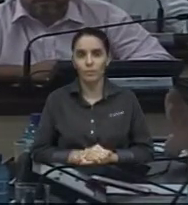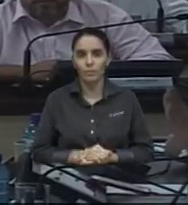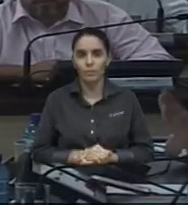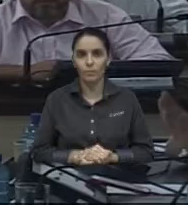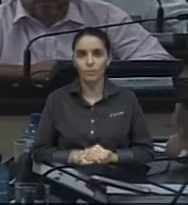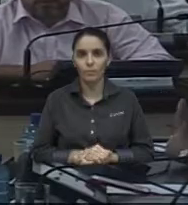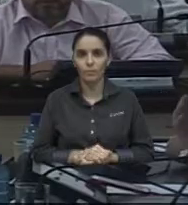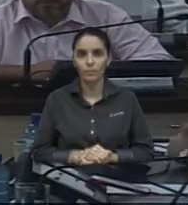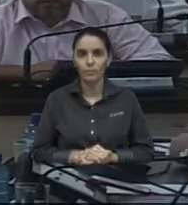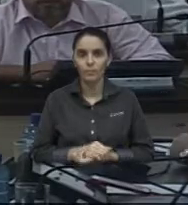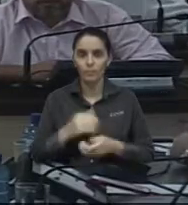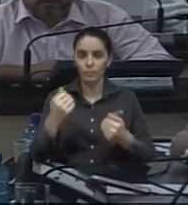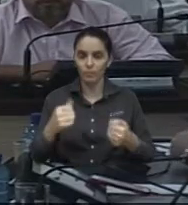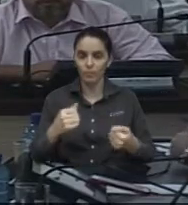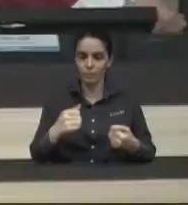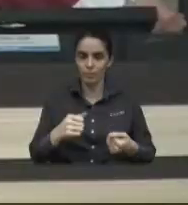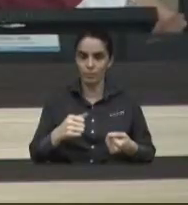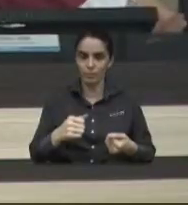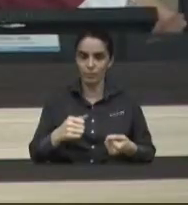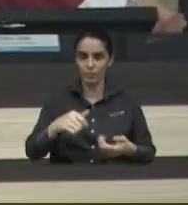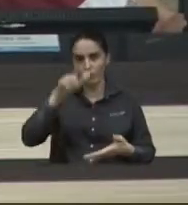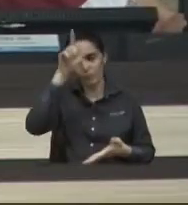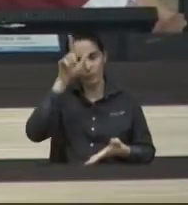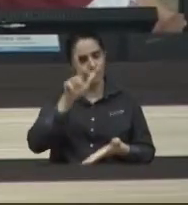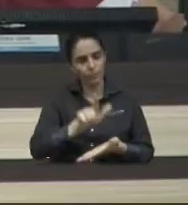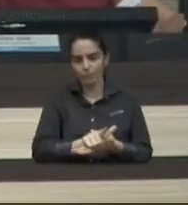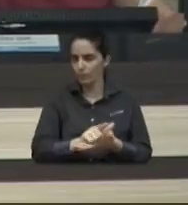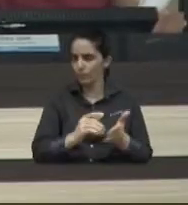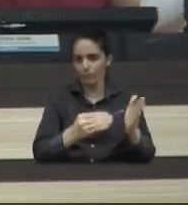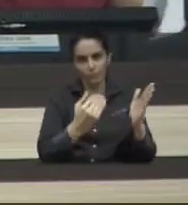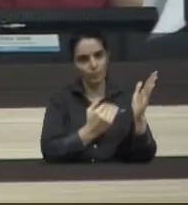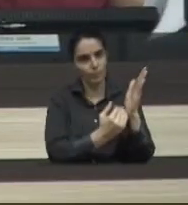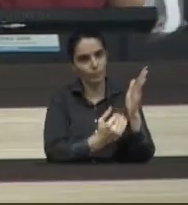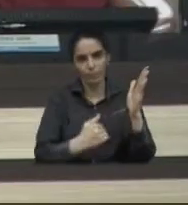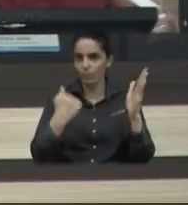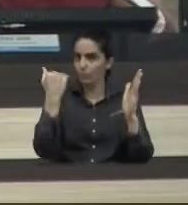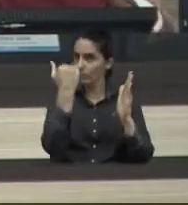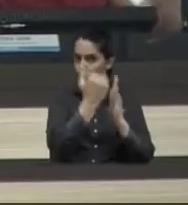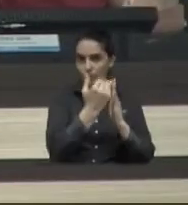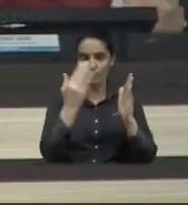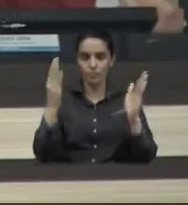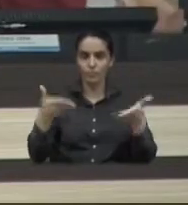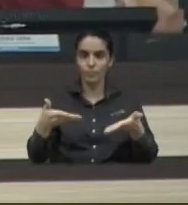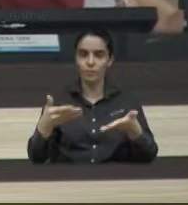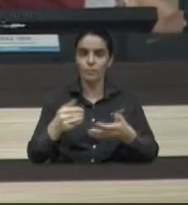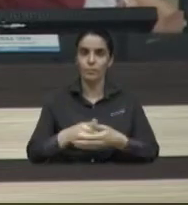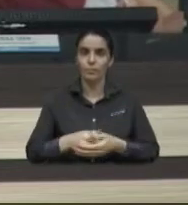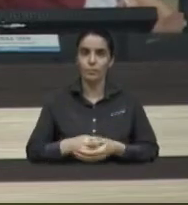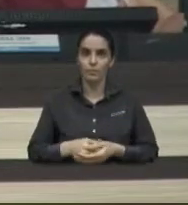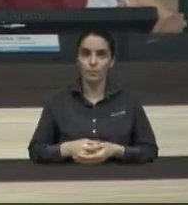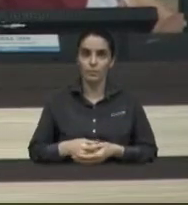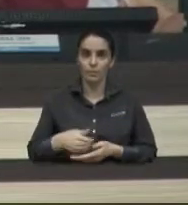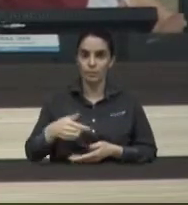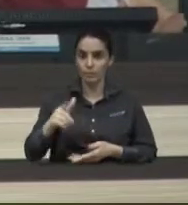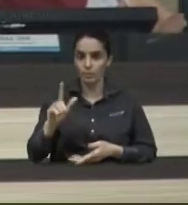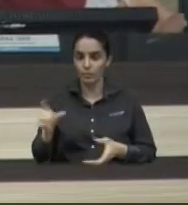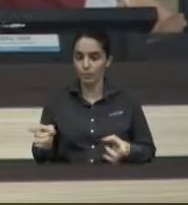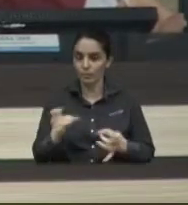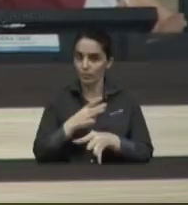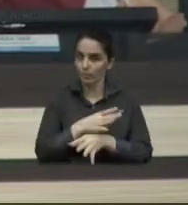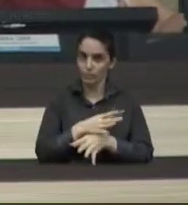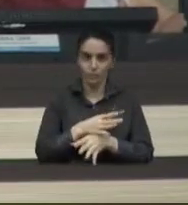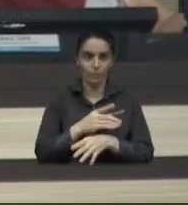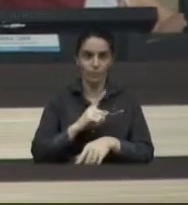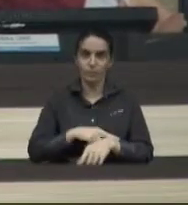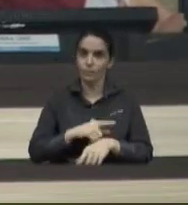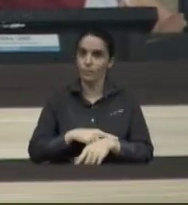Precisa da anuência, então não será invertida a pauta. E nesse exato momento, antes do encerramento, não dá tempo